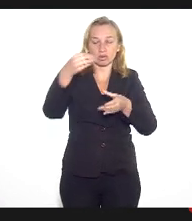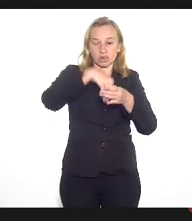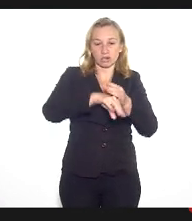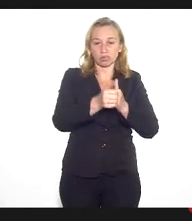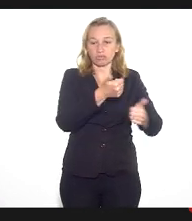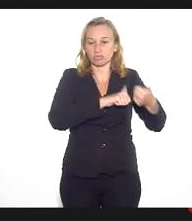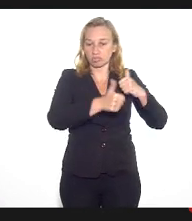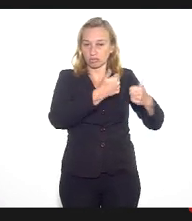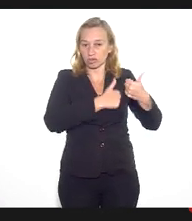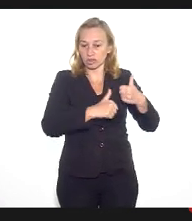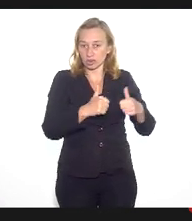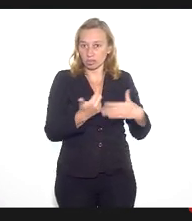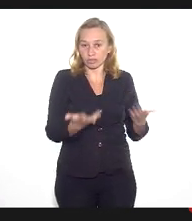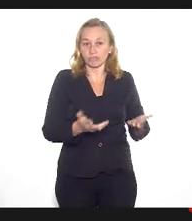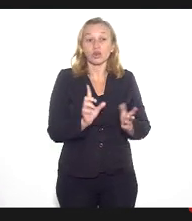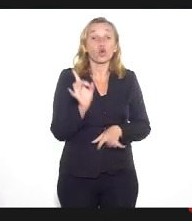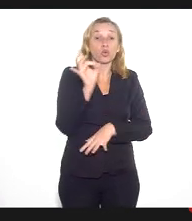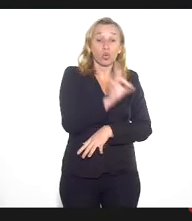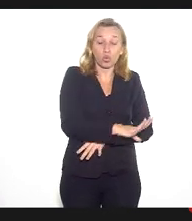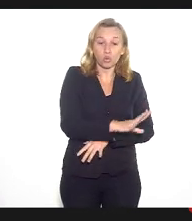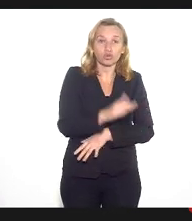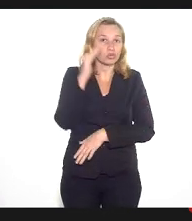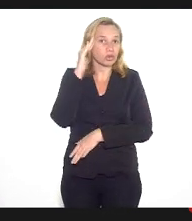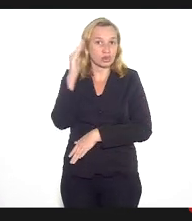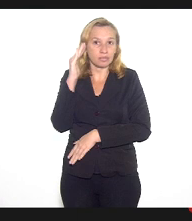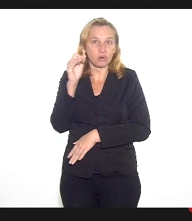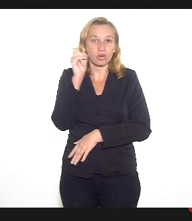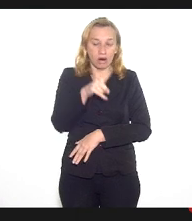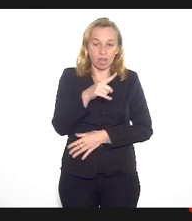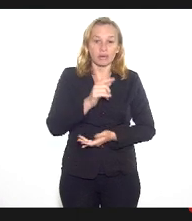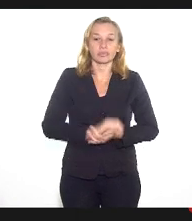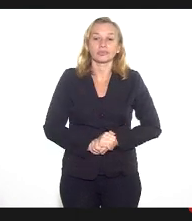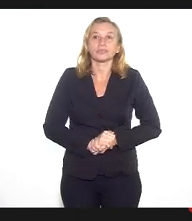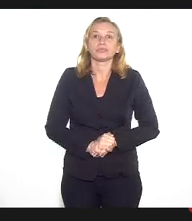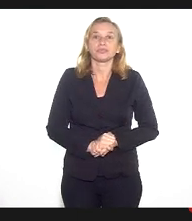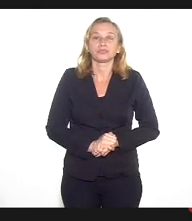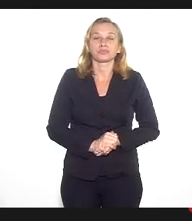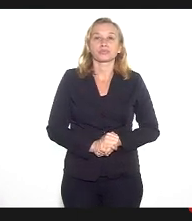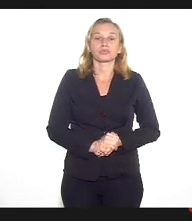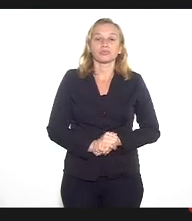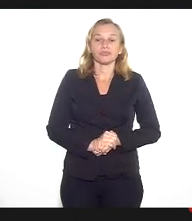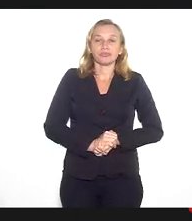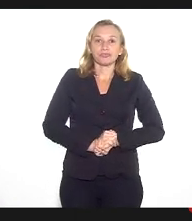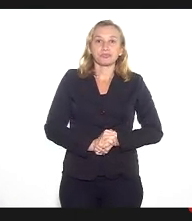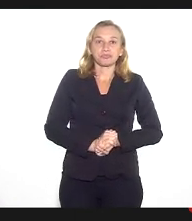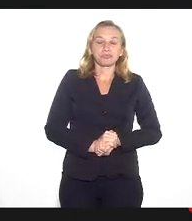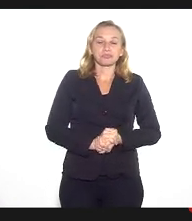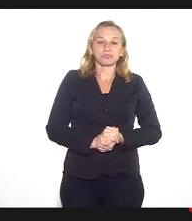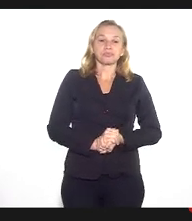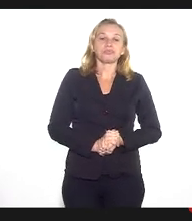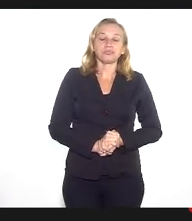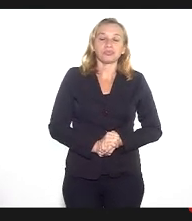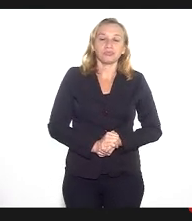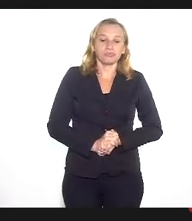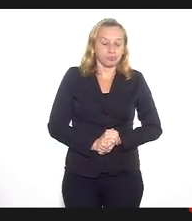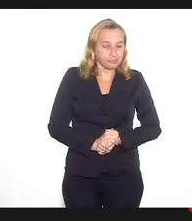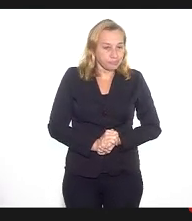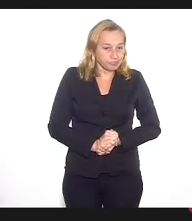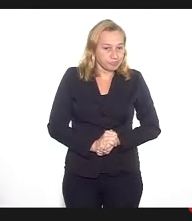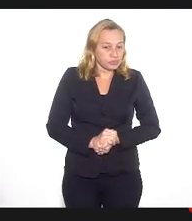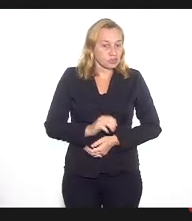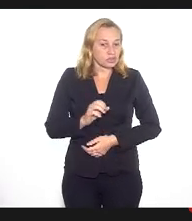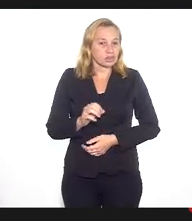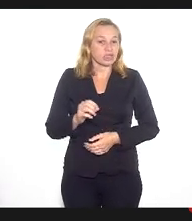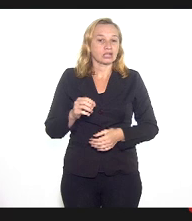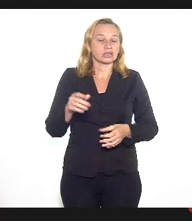avaliação. O último elemento principal que é considerado tem a ver com a infraestrutura da cadeia de produção de hidrocarbonetos que está